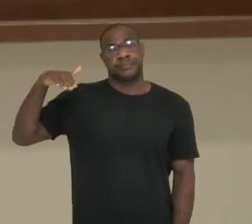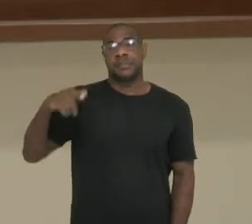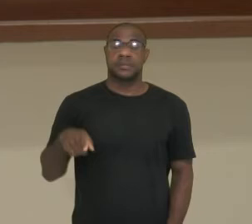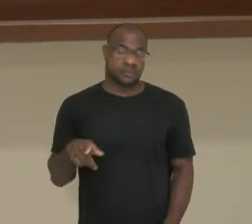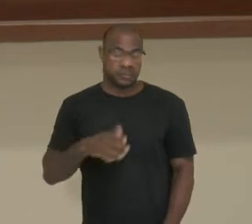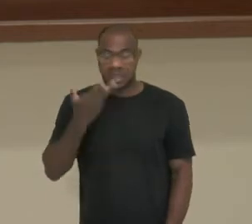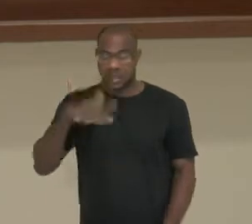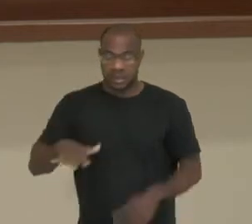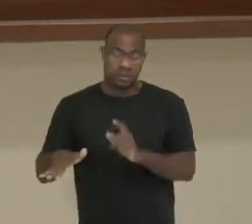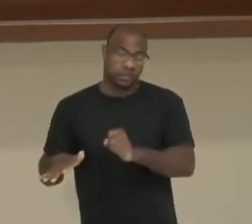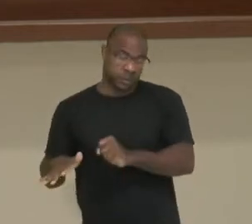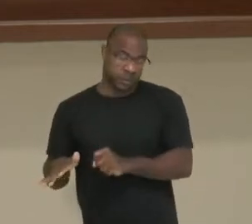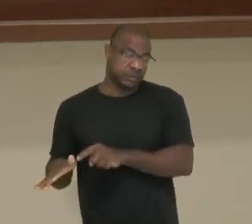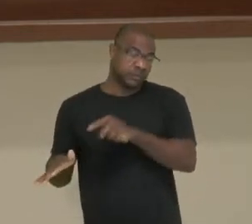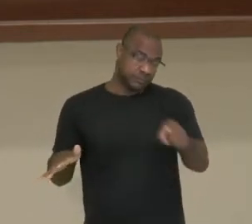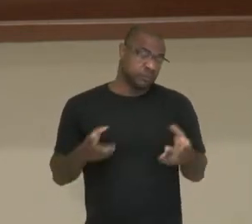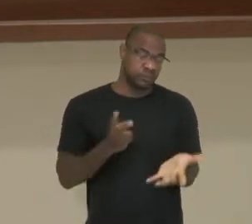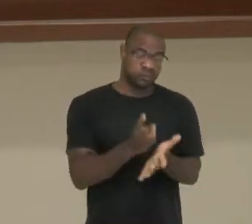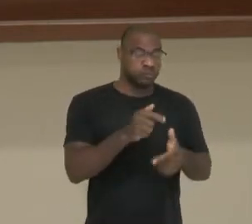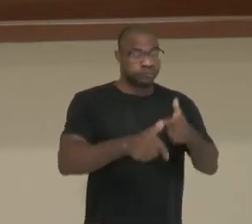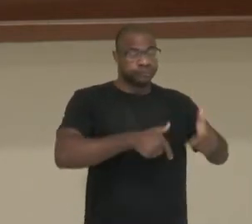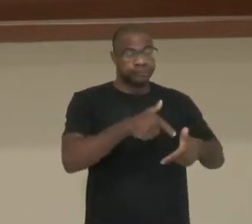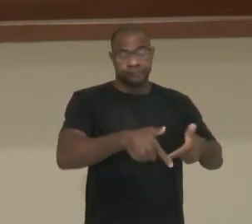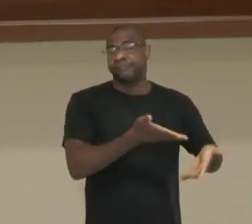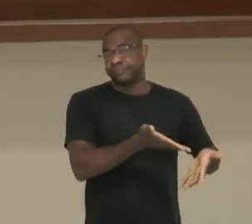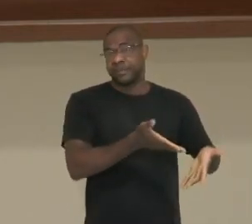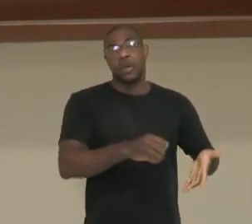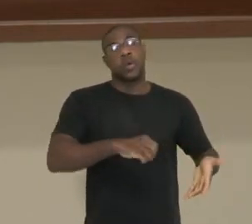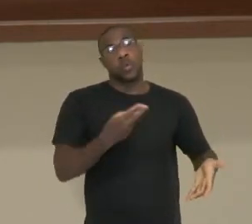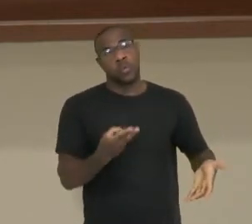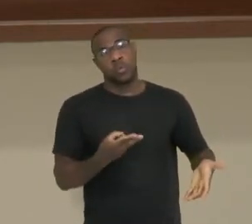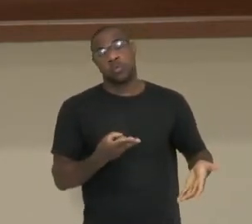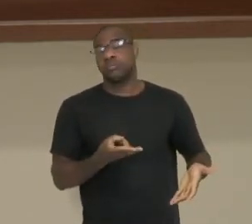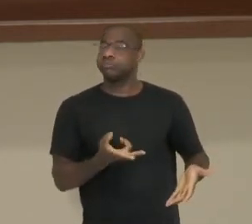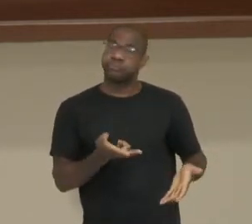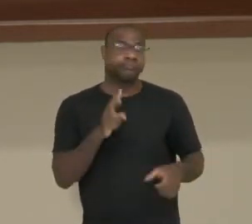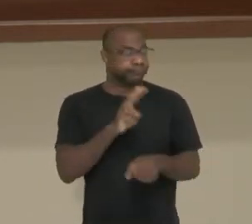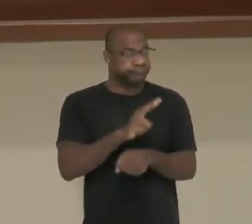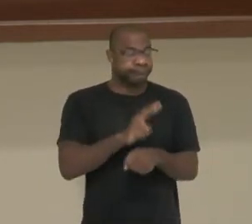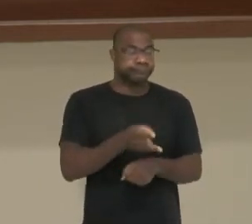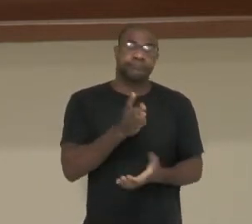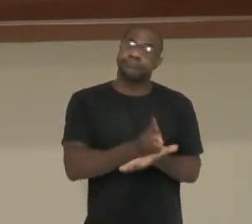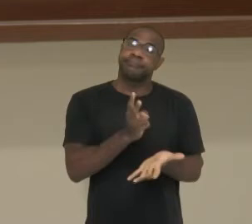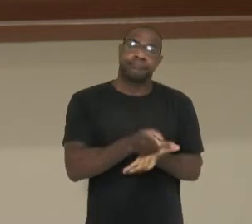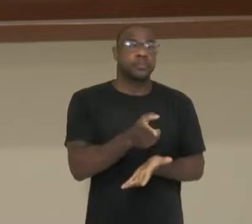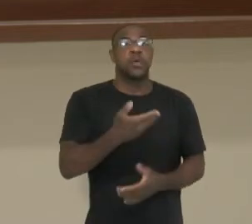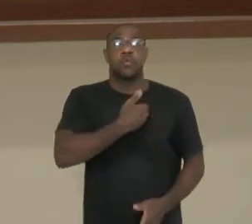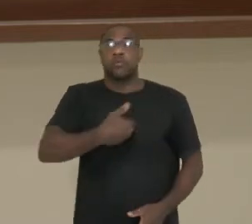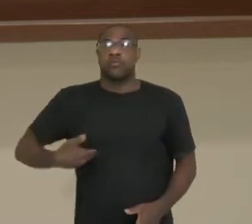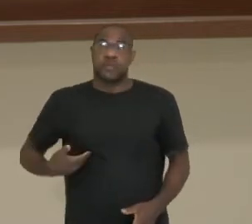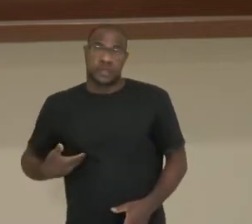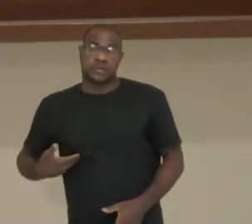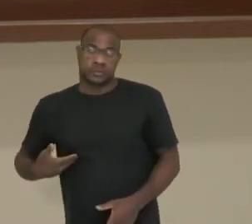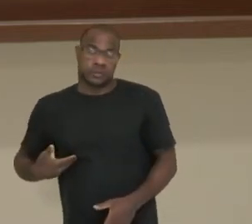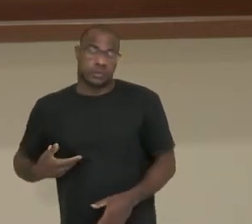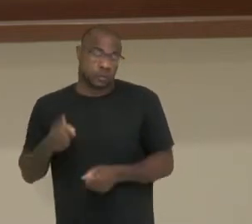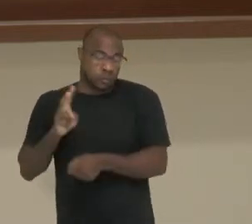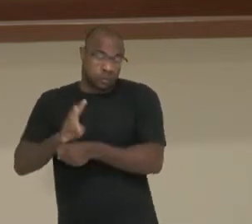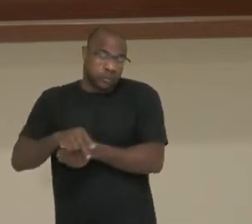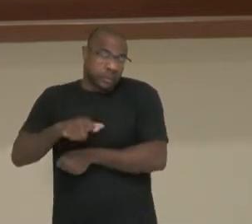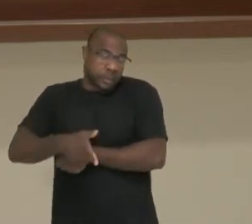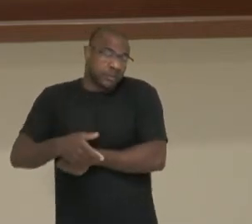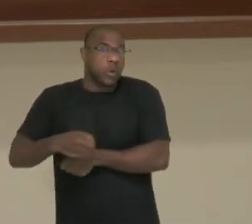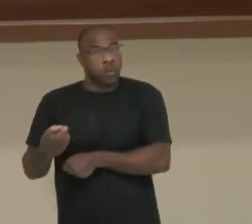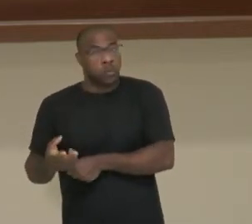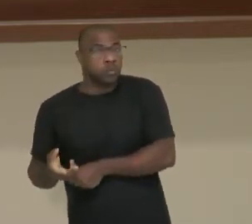poderia ganhar uma bonificação do governo, ou ele mantinha essa criança até os 21 anos de idade trabalhando